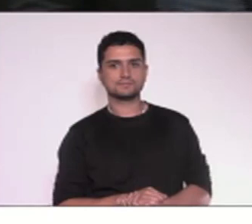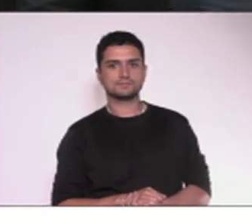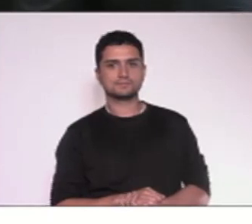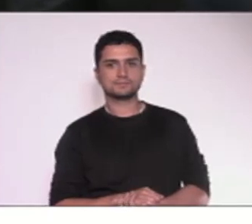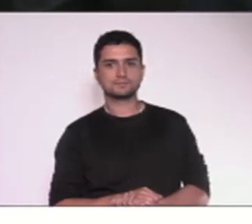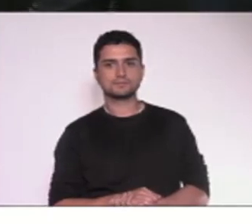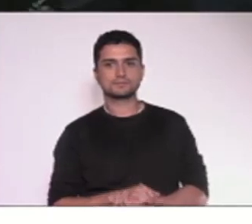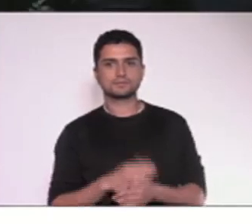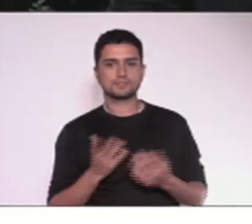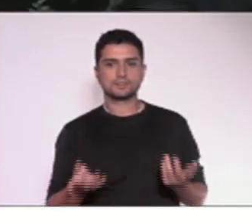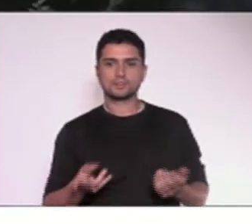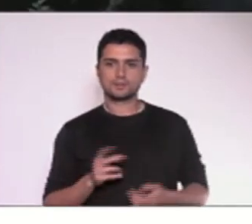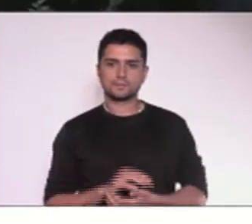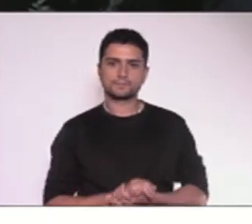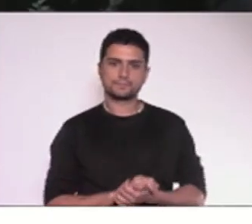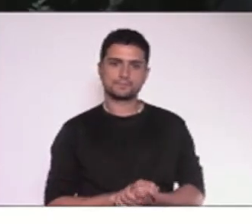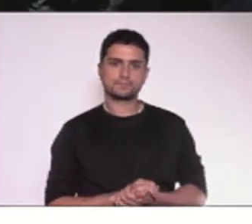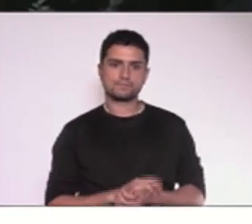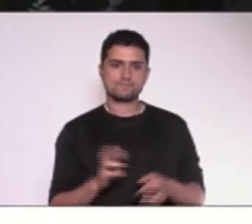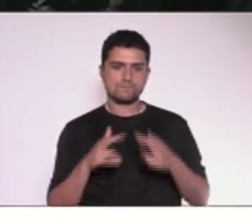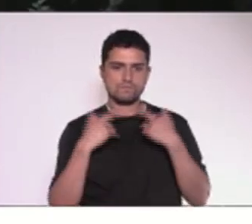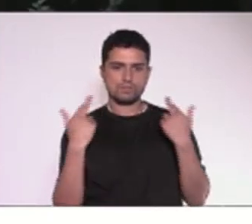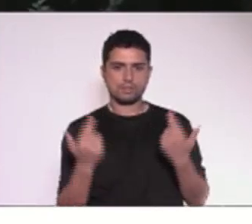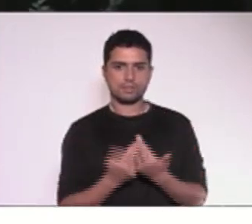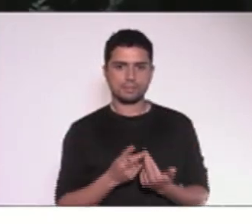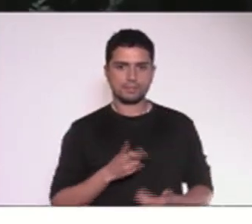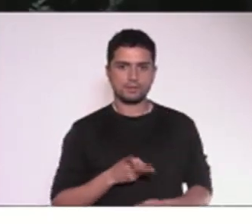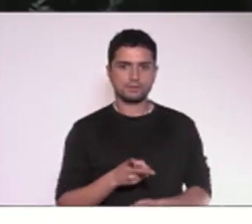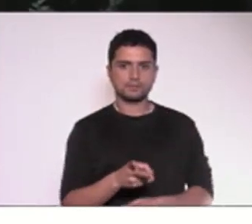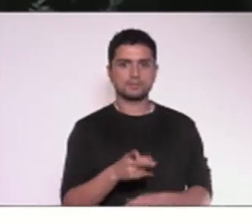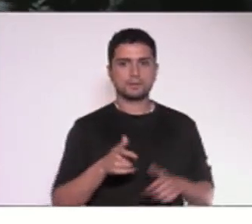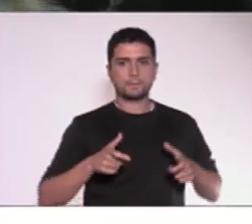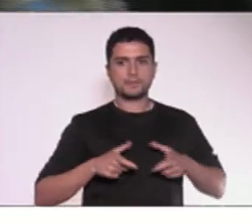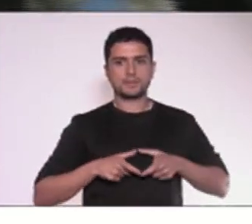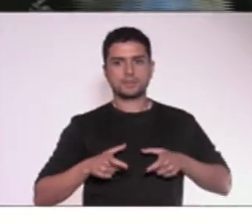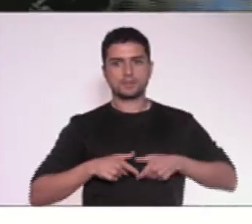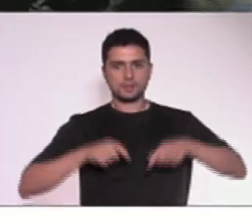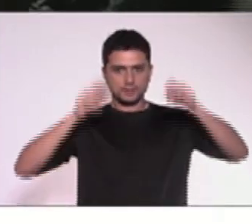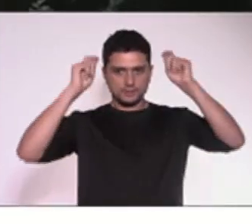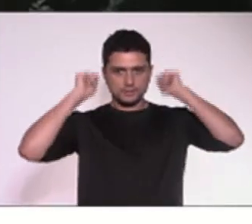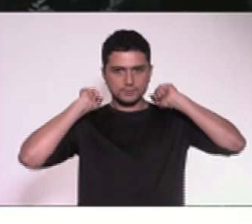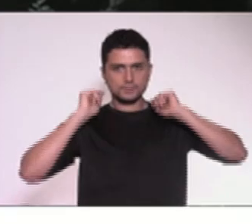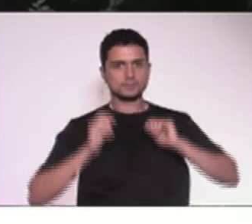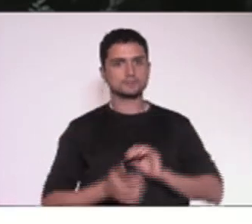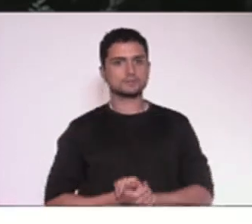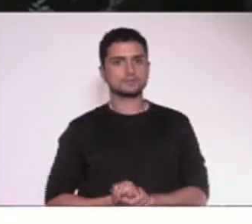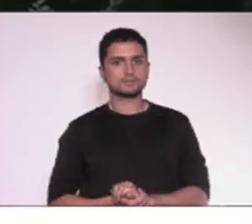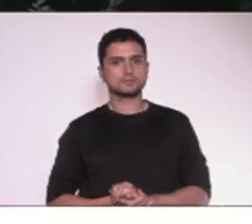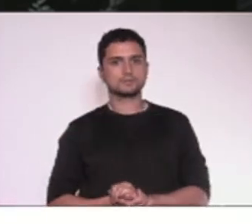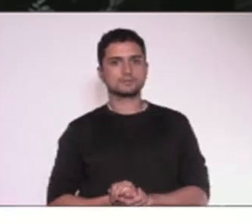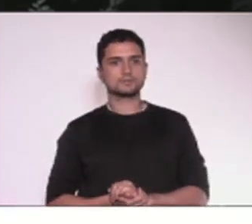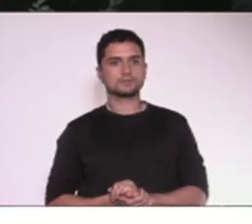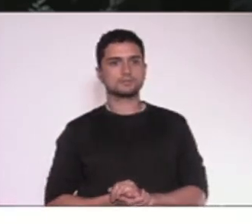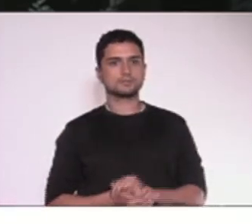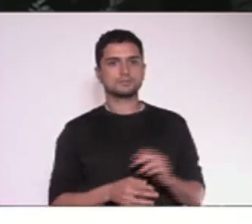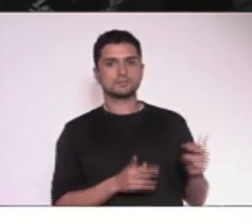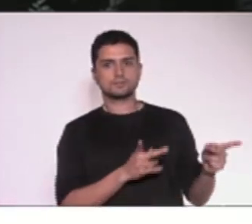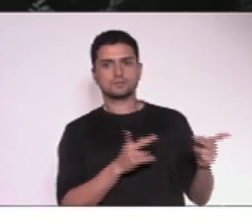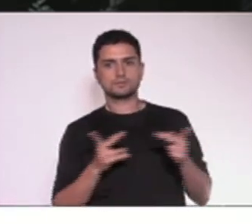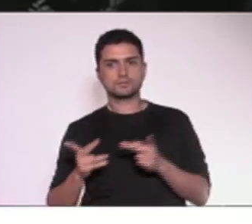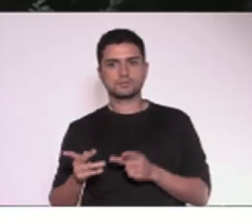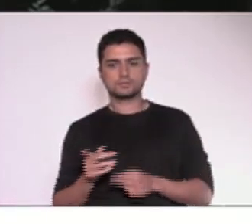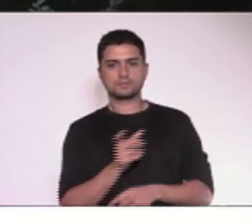Dando continuidade às medalhas, agora eu vou falar de uma pessoa que seguiu o